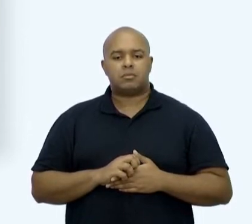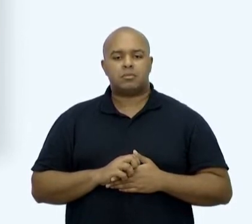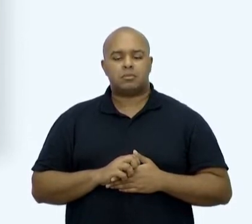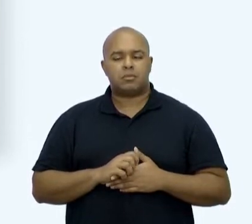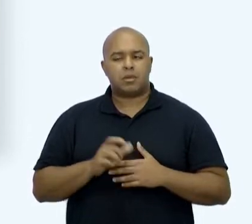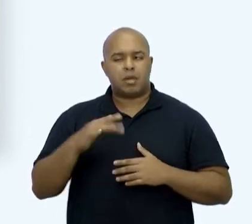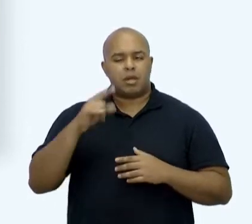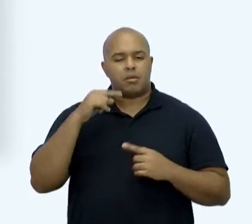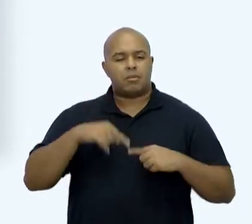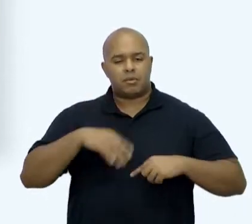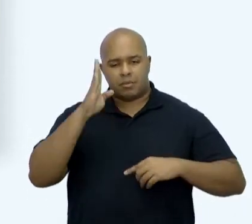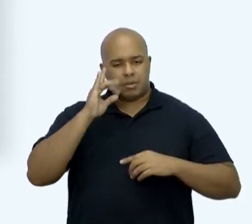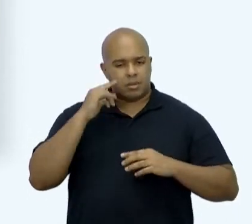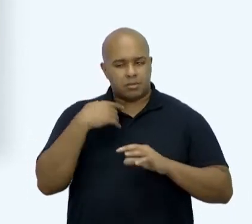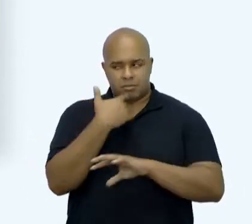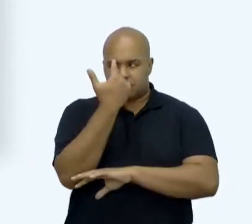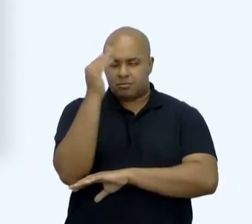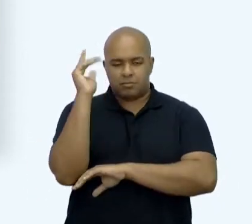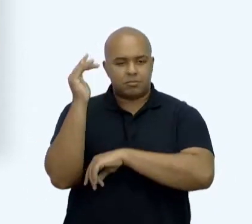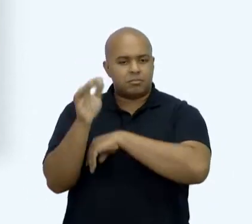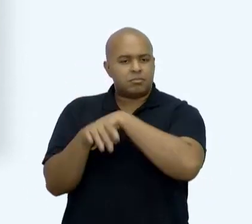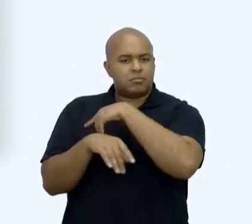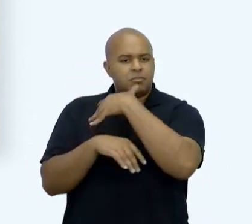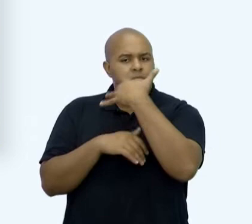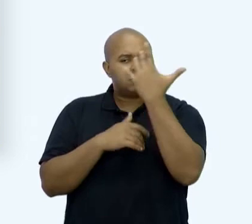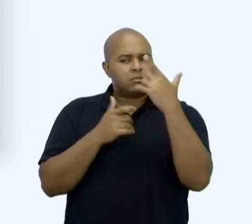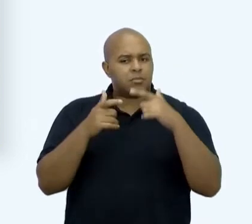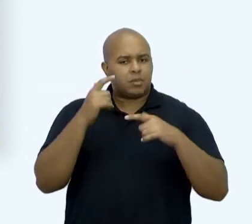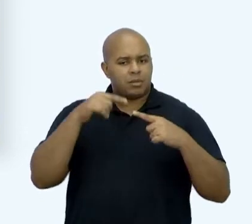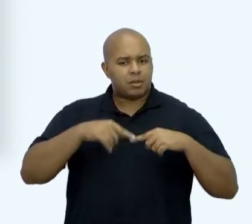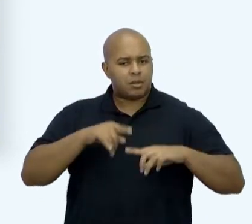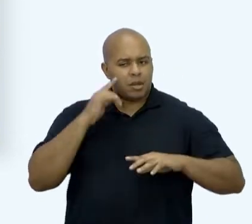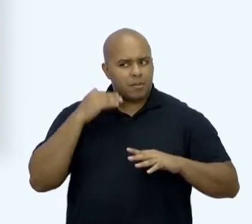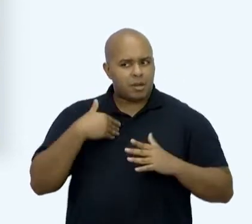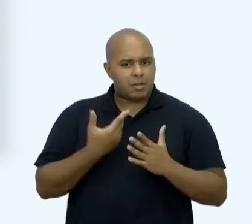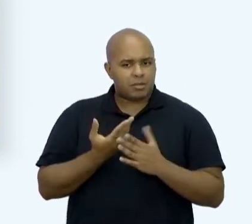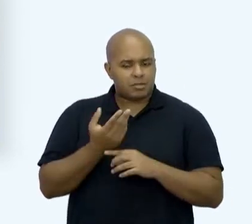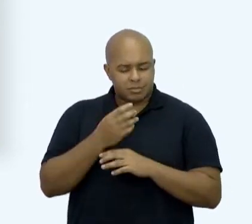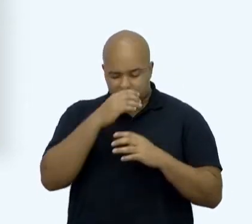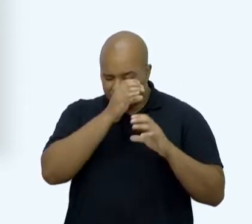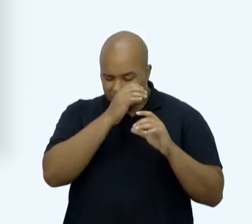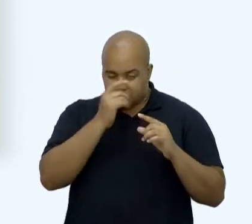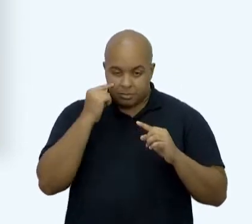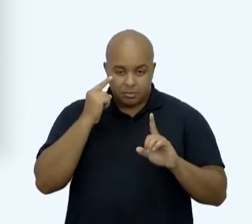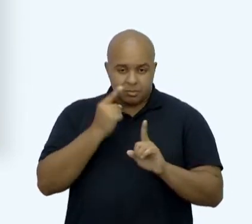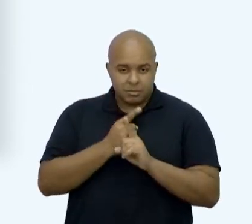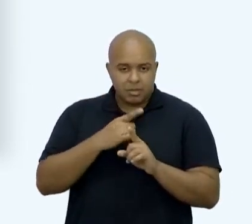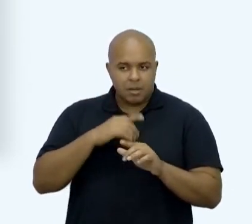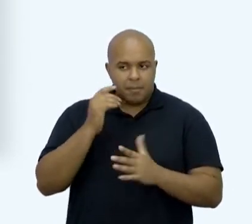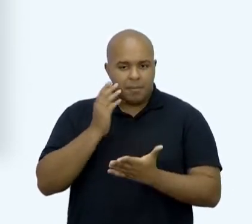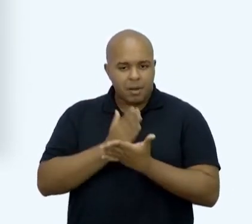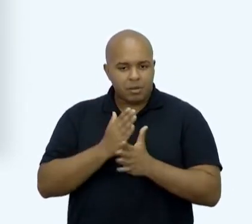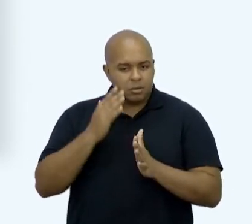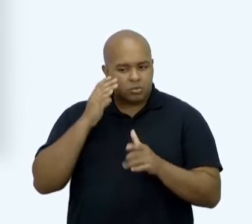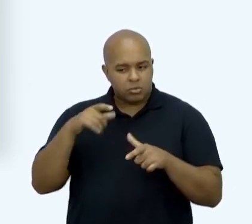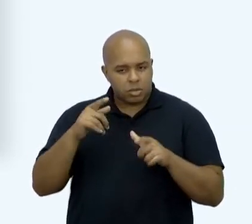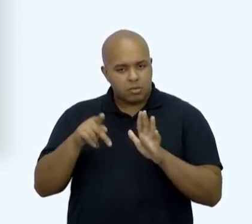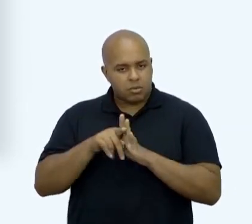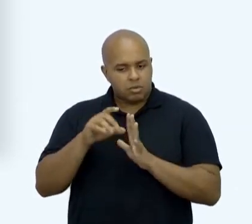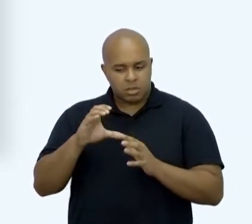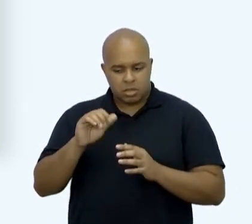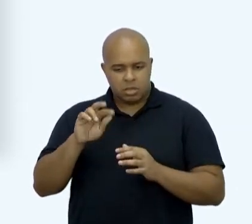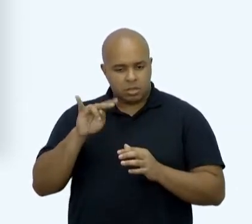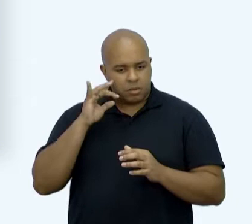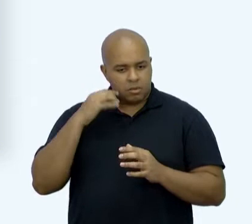A parte brasileira da floresta amazônica, de acordo com a mais recente ciência, deixou de ser um reservatório de